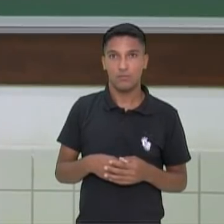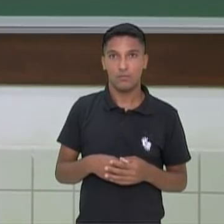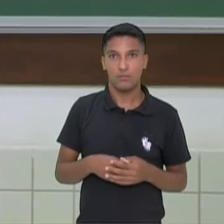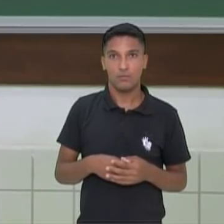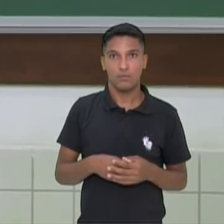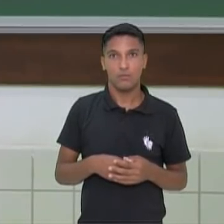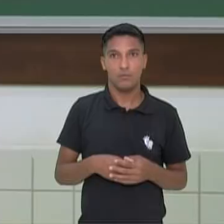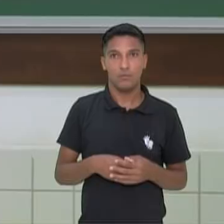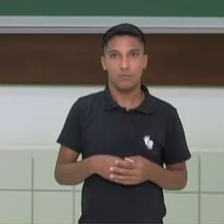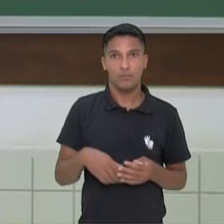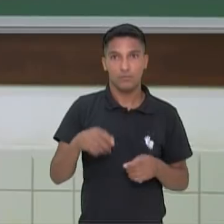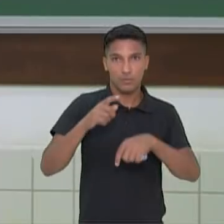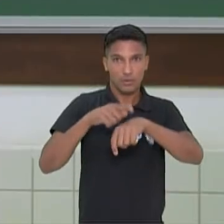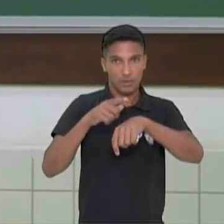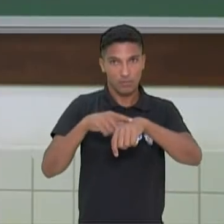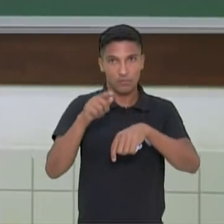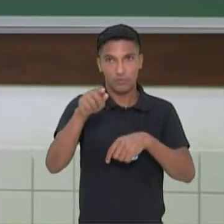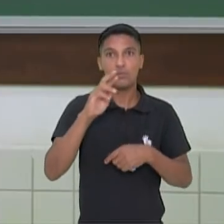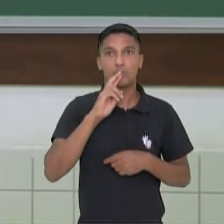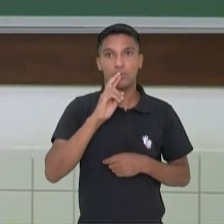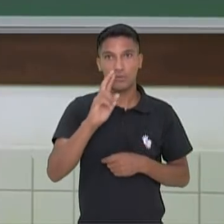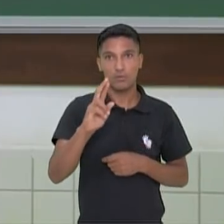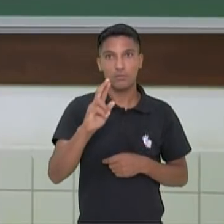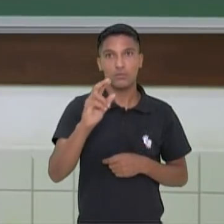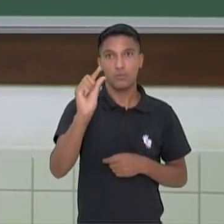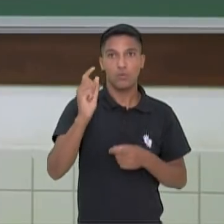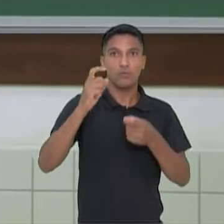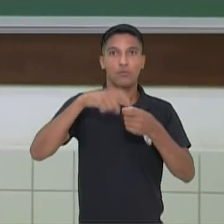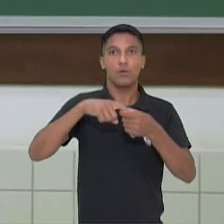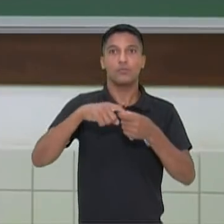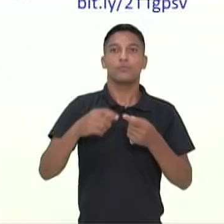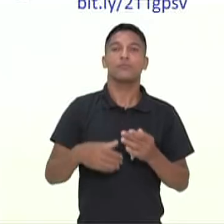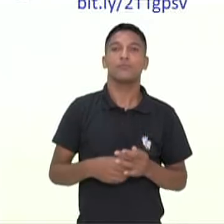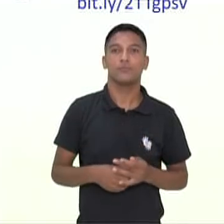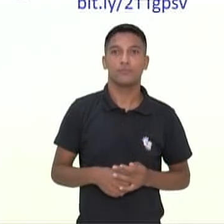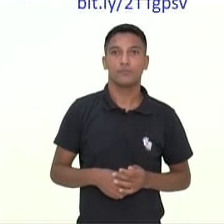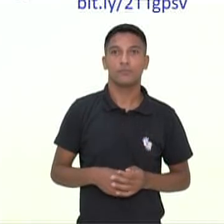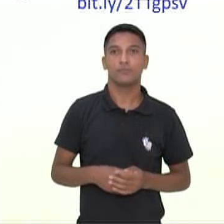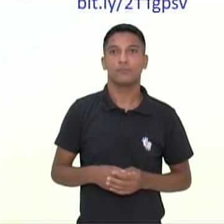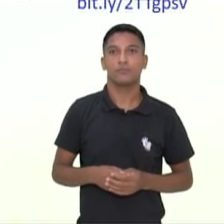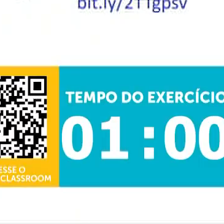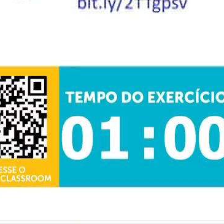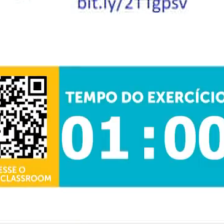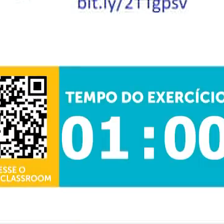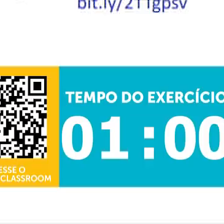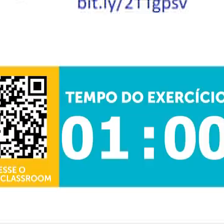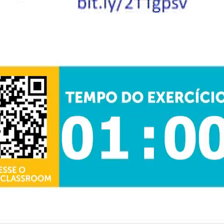mundo, tá bom? Um tempinho para vocês responderem, voltamos daqui a pouquinho.